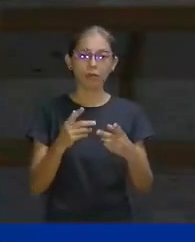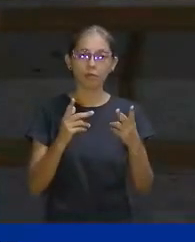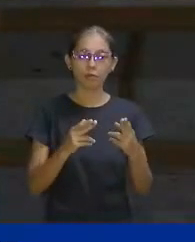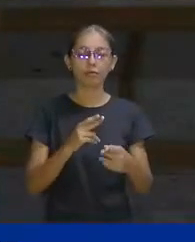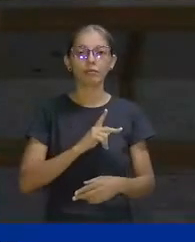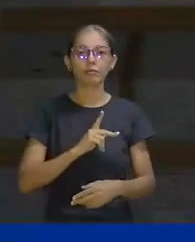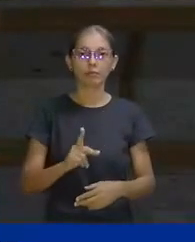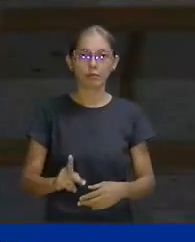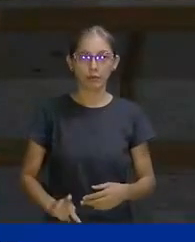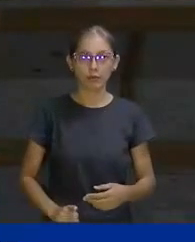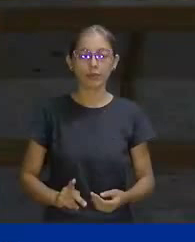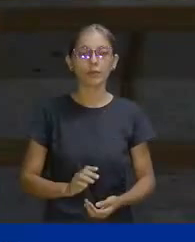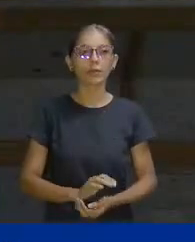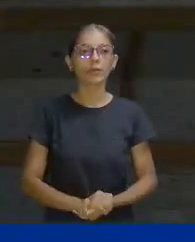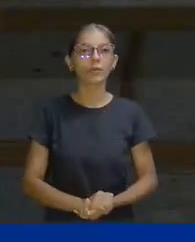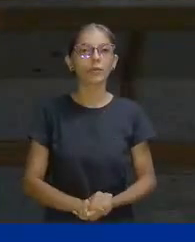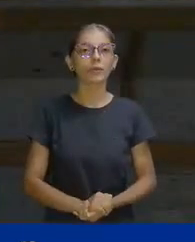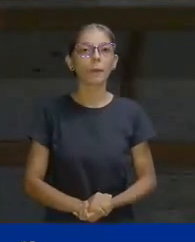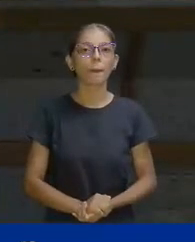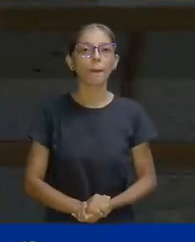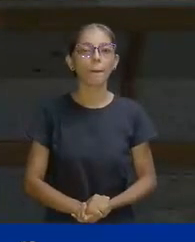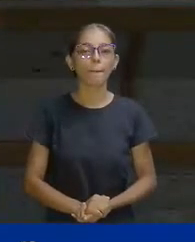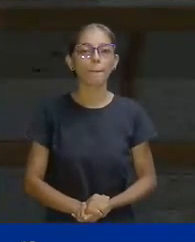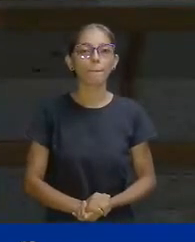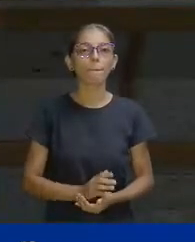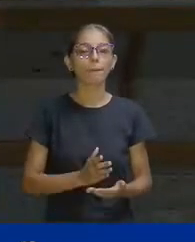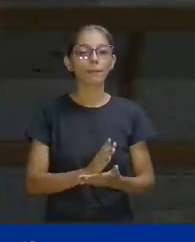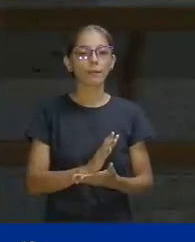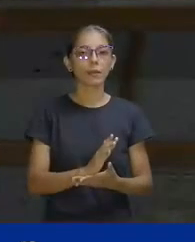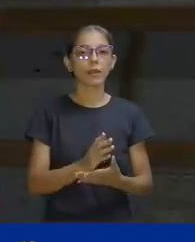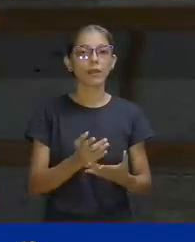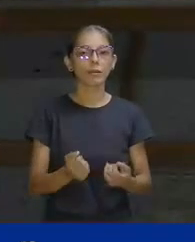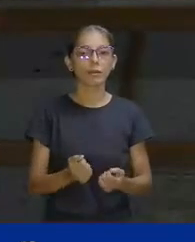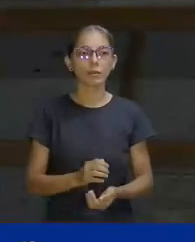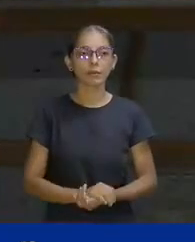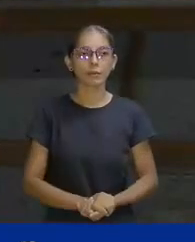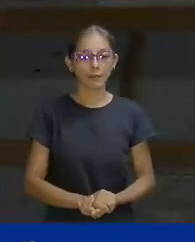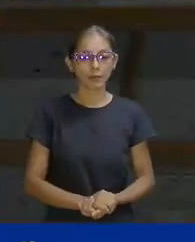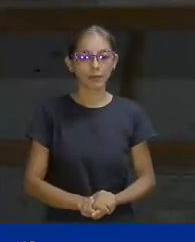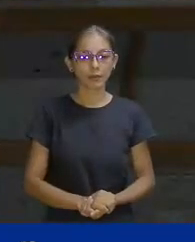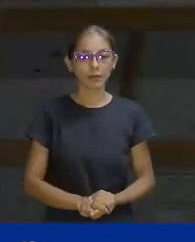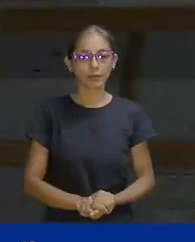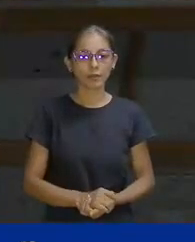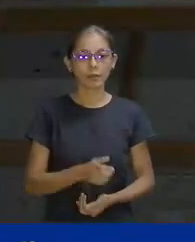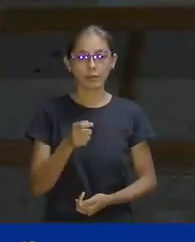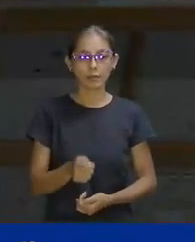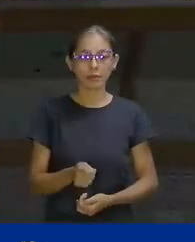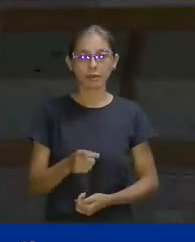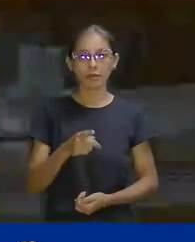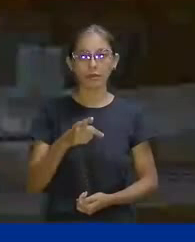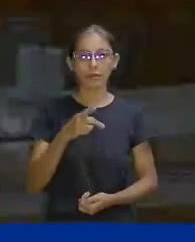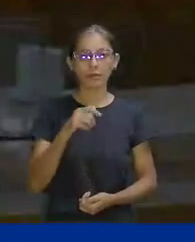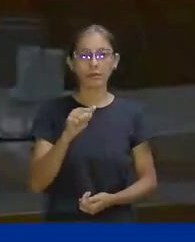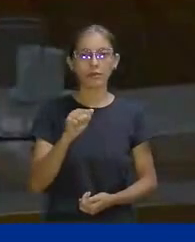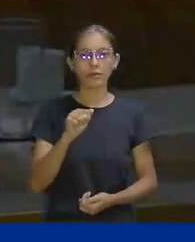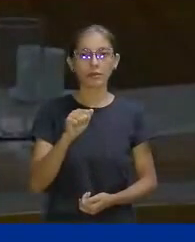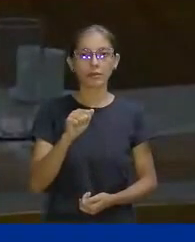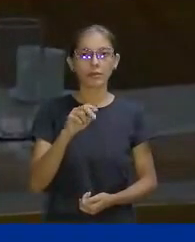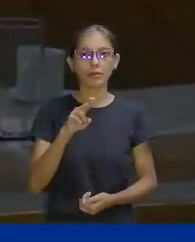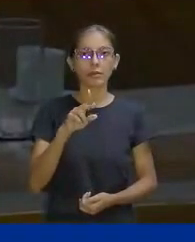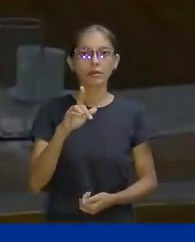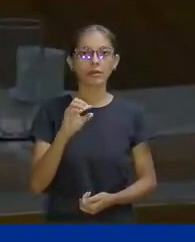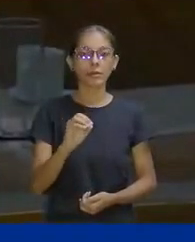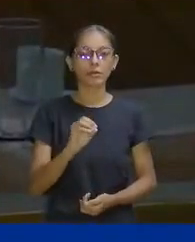vossa manifestação e também voto pela aprovação da resolução. Perfeito. Como vota o juiz Paulo Madeira? Senhor